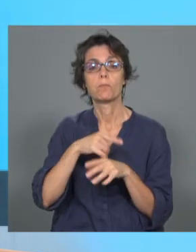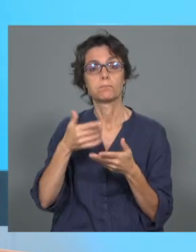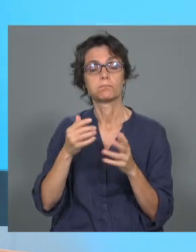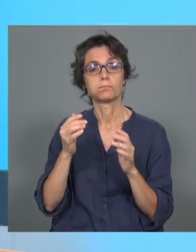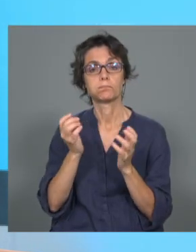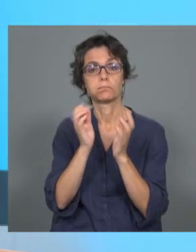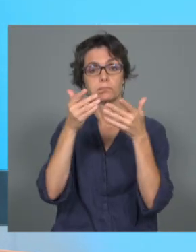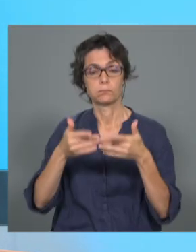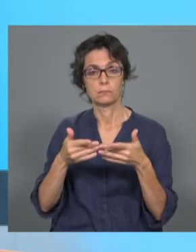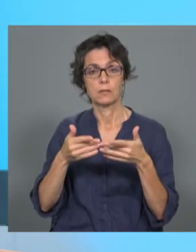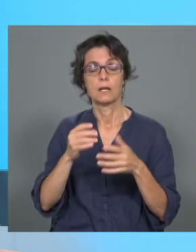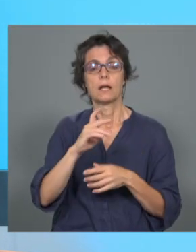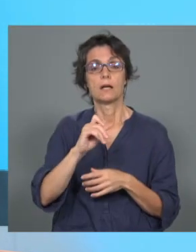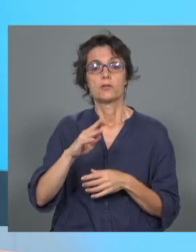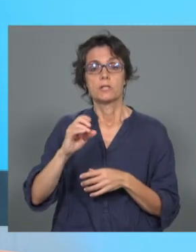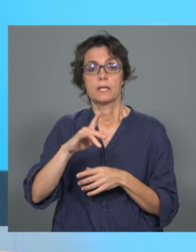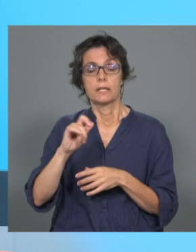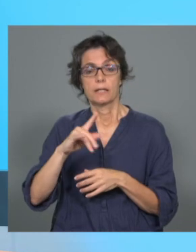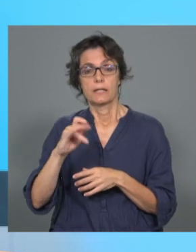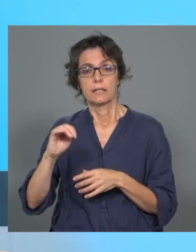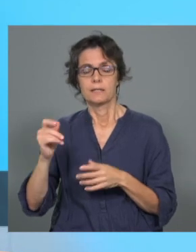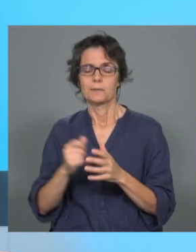publicamos no portal da Agência Eclésia e